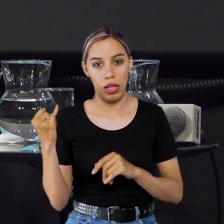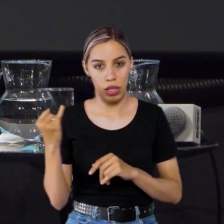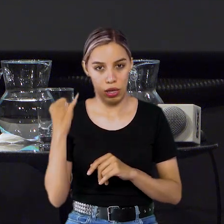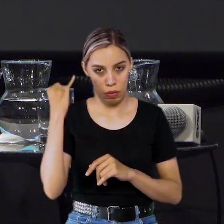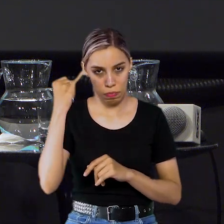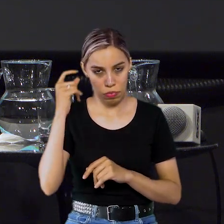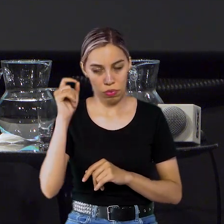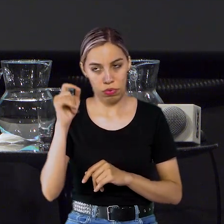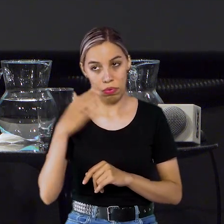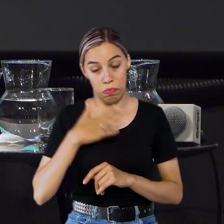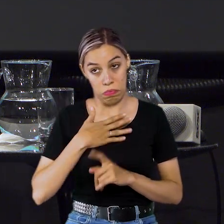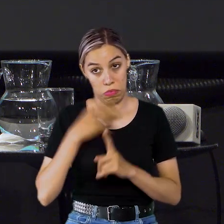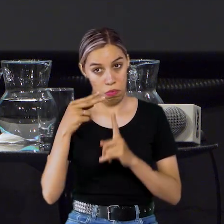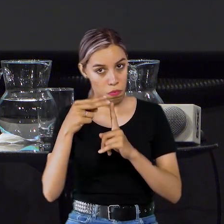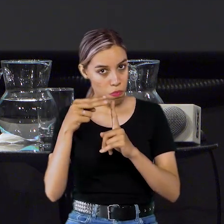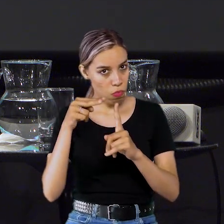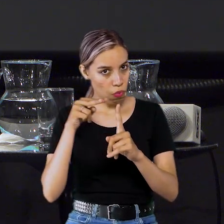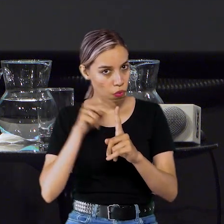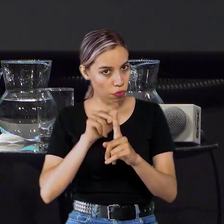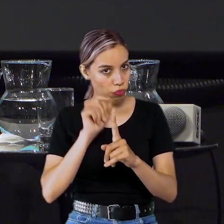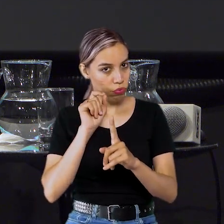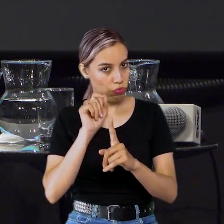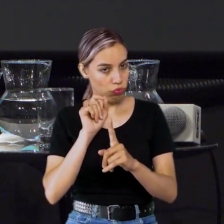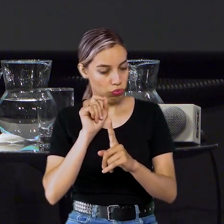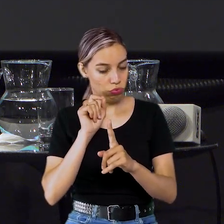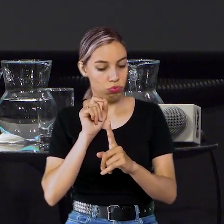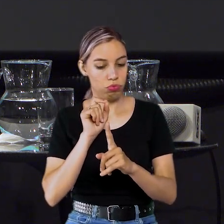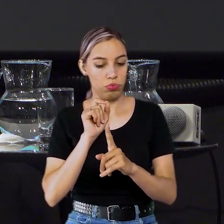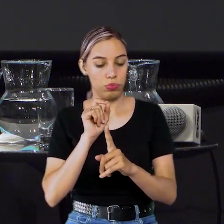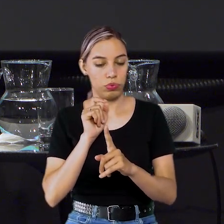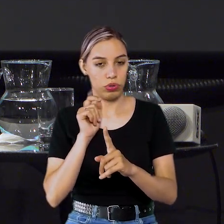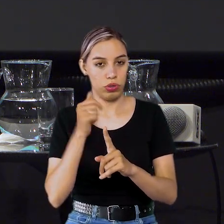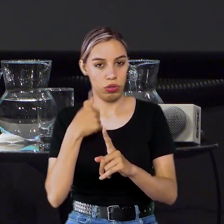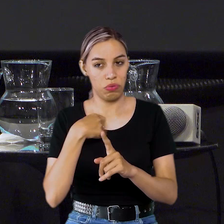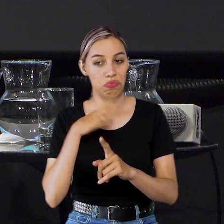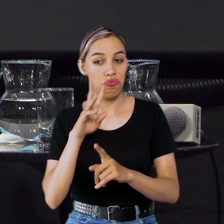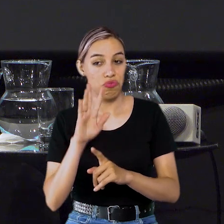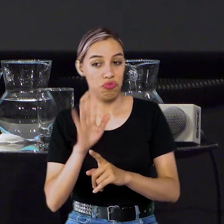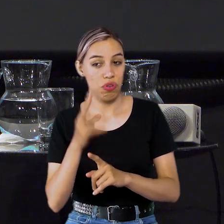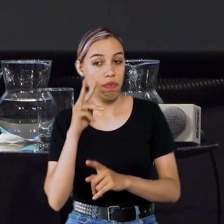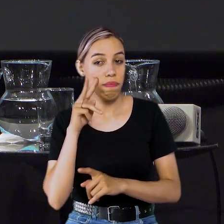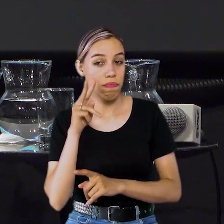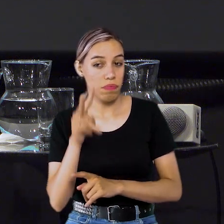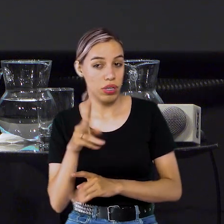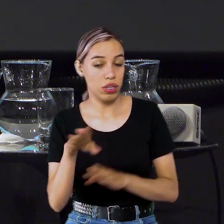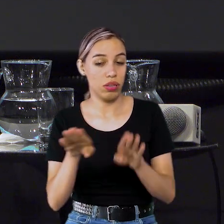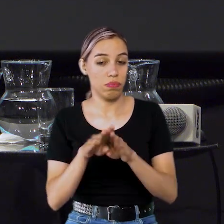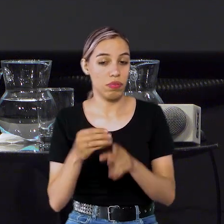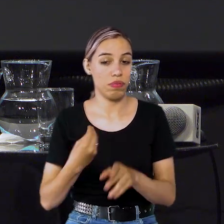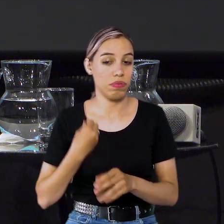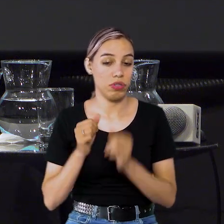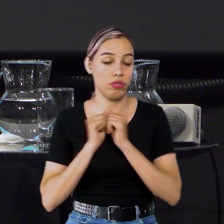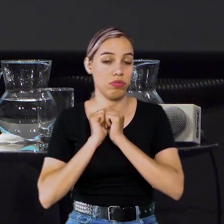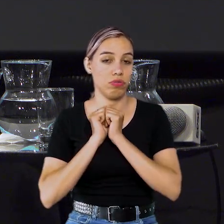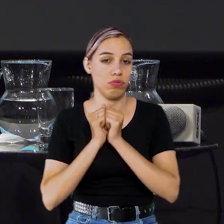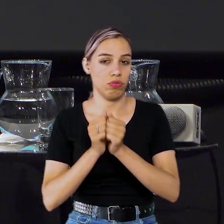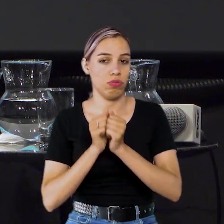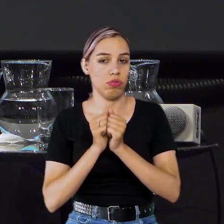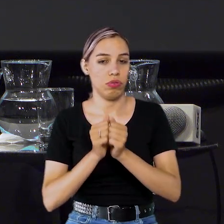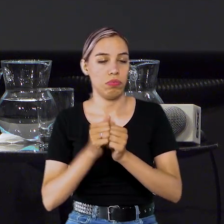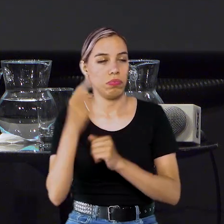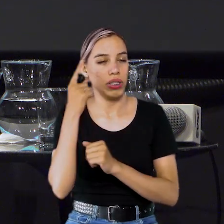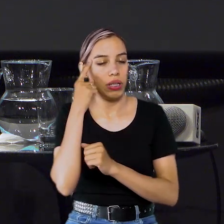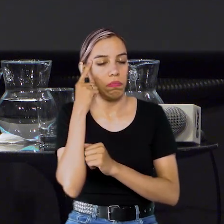no meu ponto de vista, que eu já tive, já vivi, já convivi, fiz uma vivência com as pessoas diferentes,